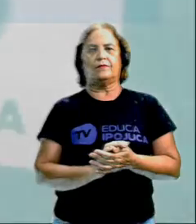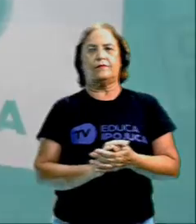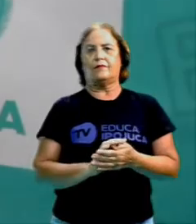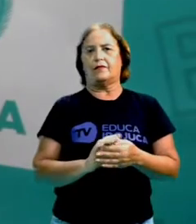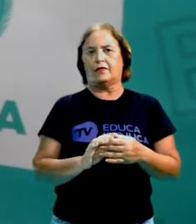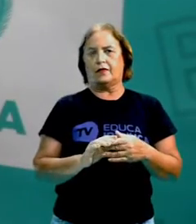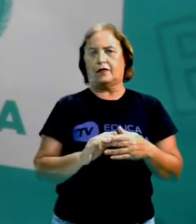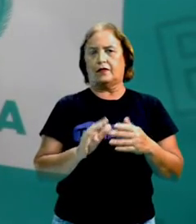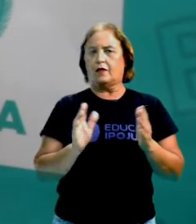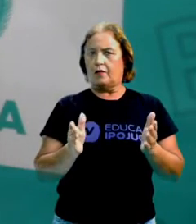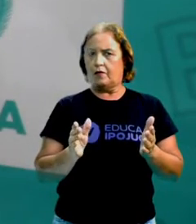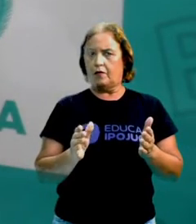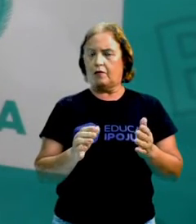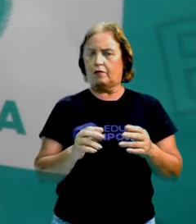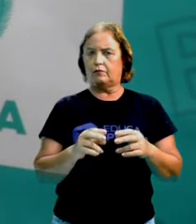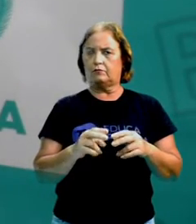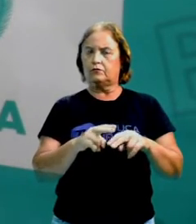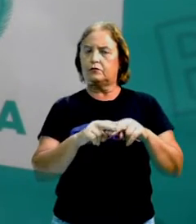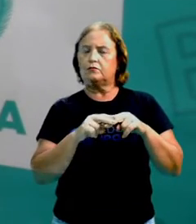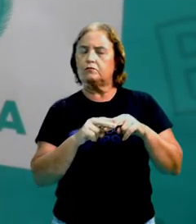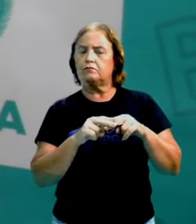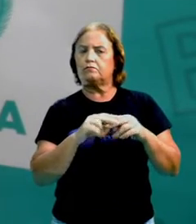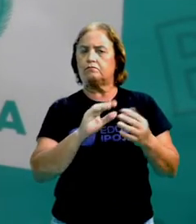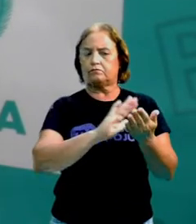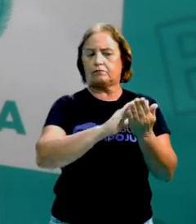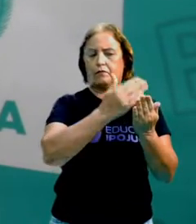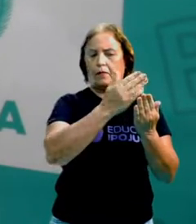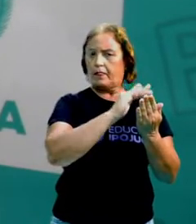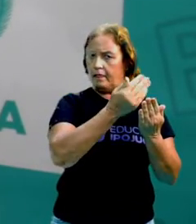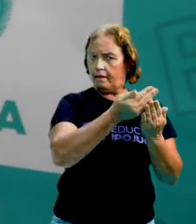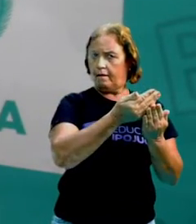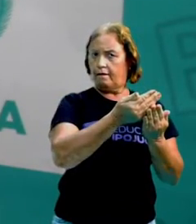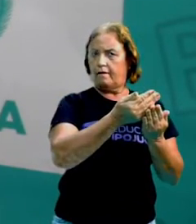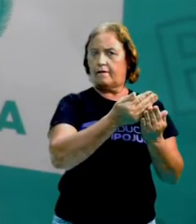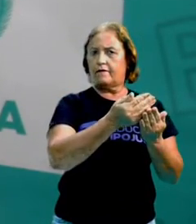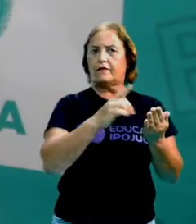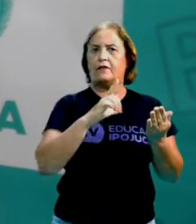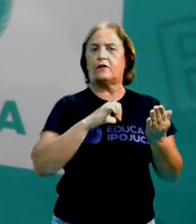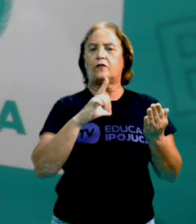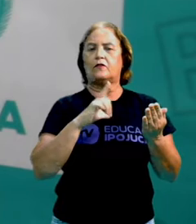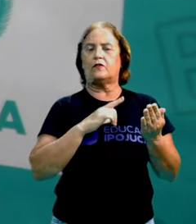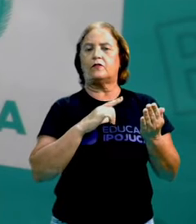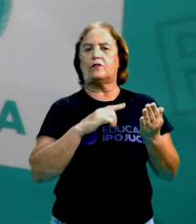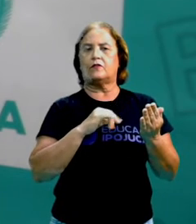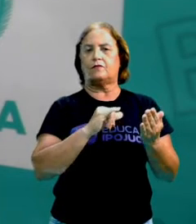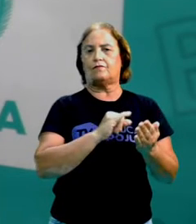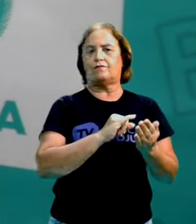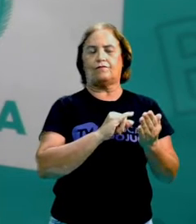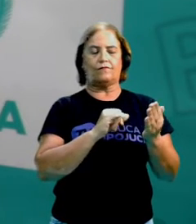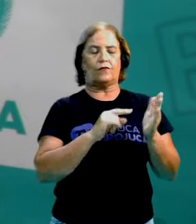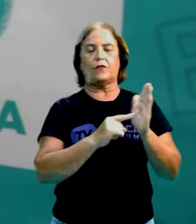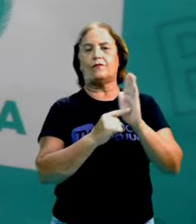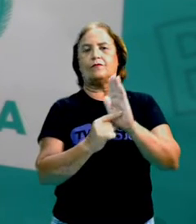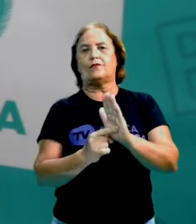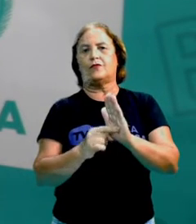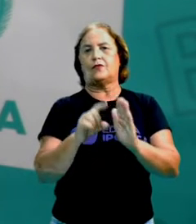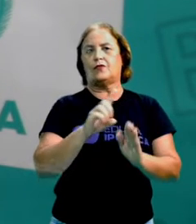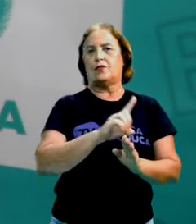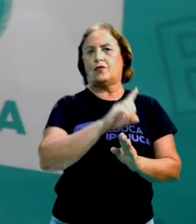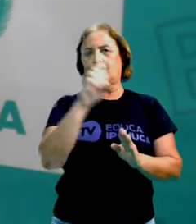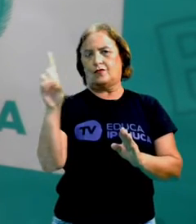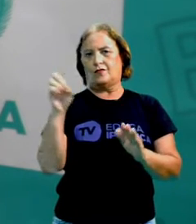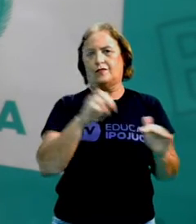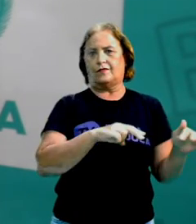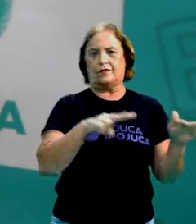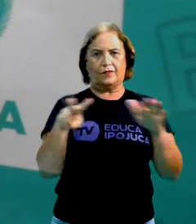Ah pois é através do calendário é que nós temos as indicações dos dias da semana e